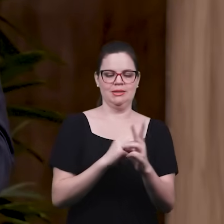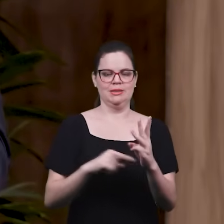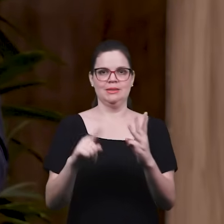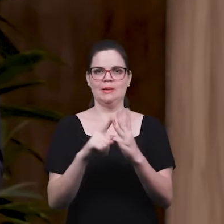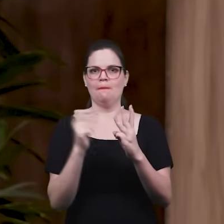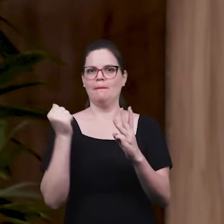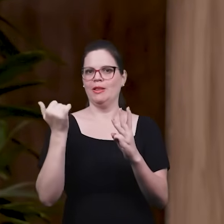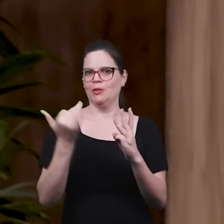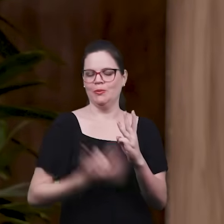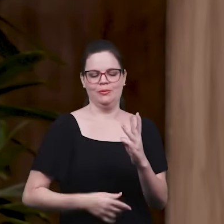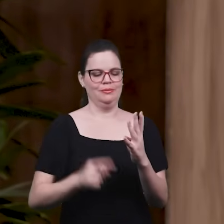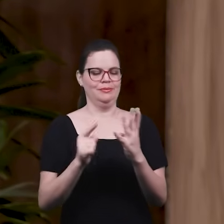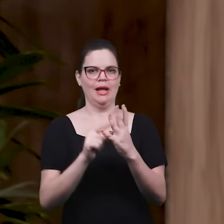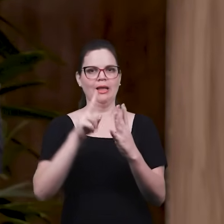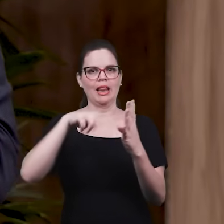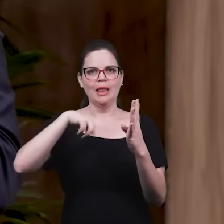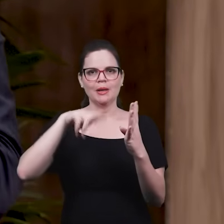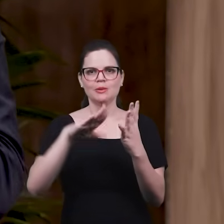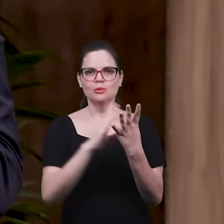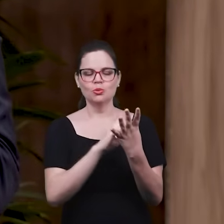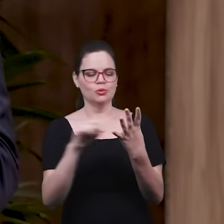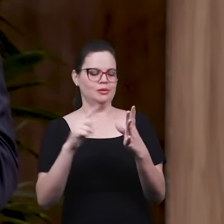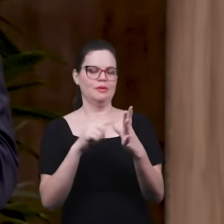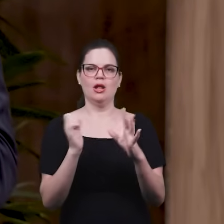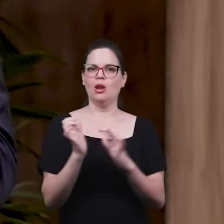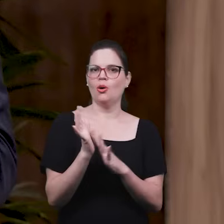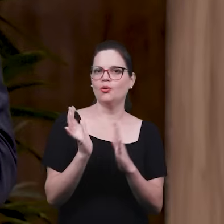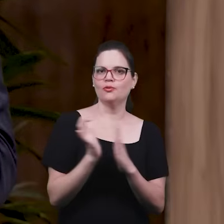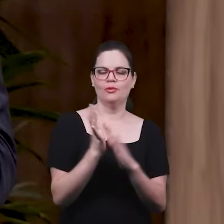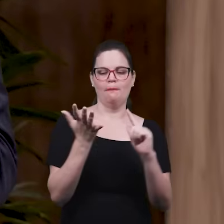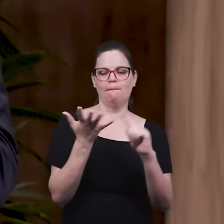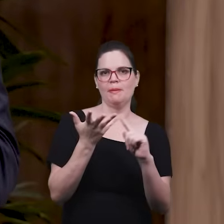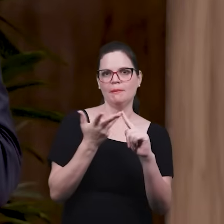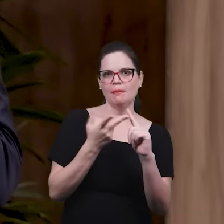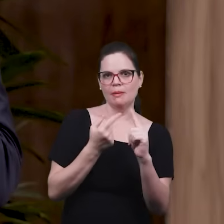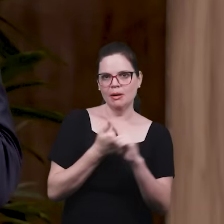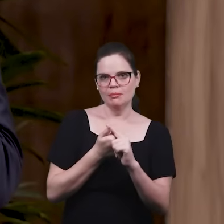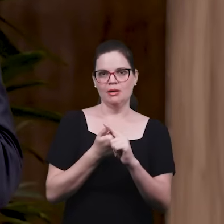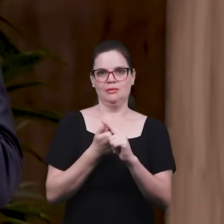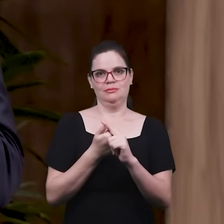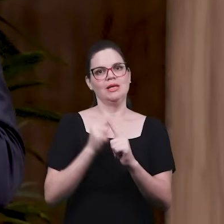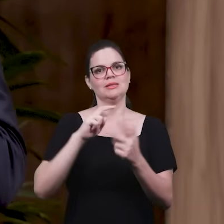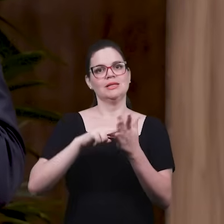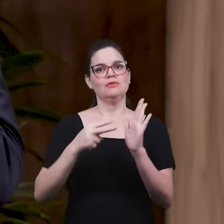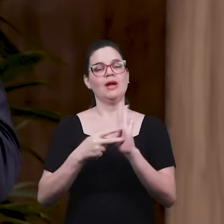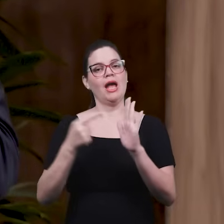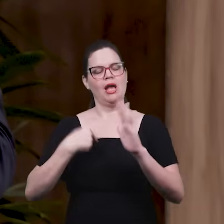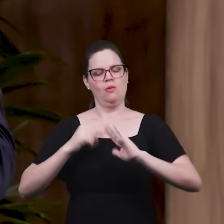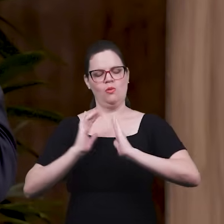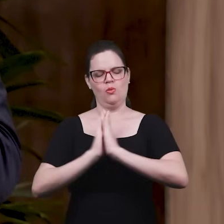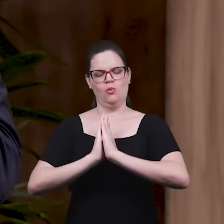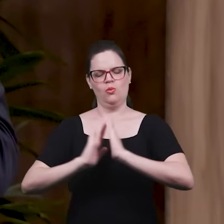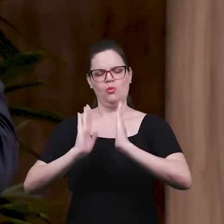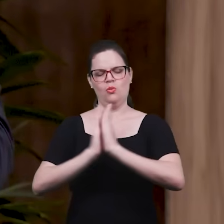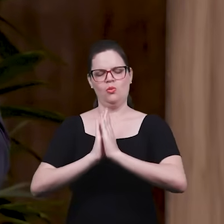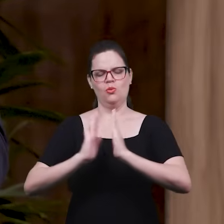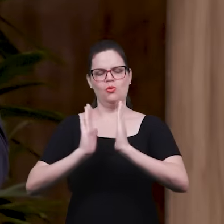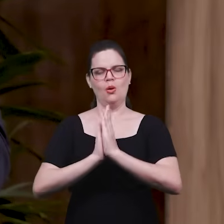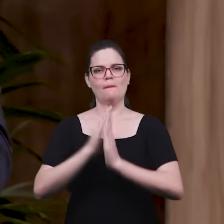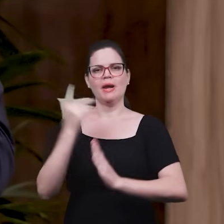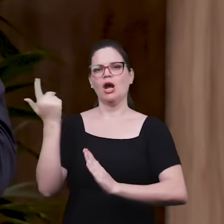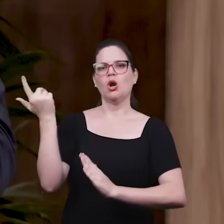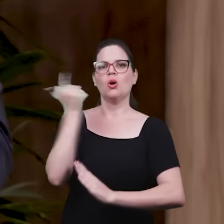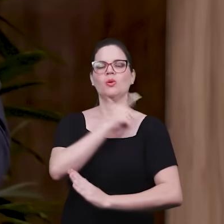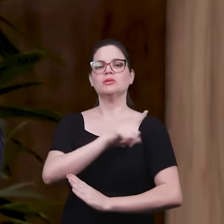forma organizada das semanas, que na verdade é uma forma da igreja estar buscando, se